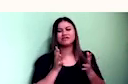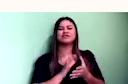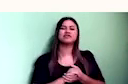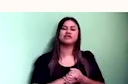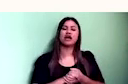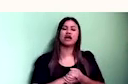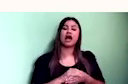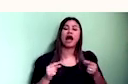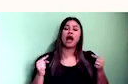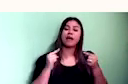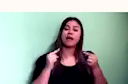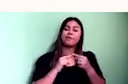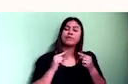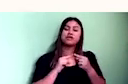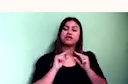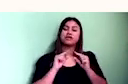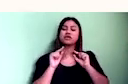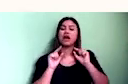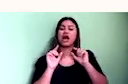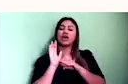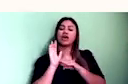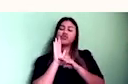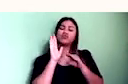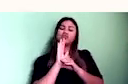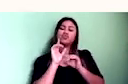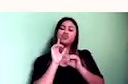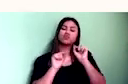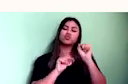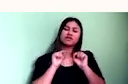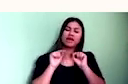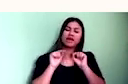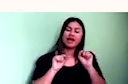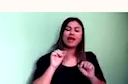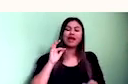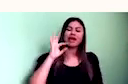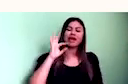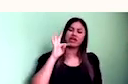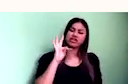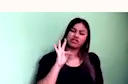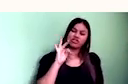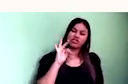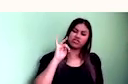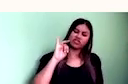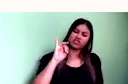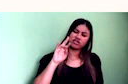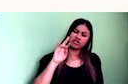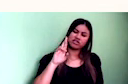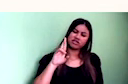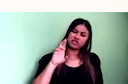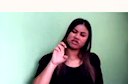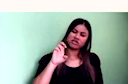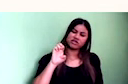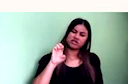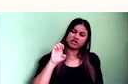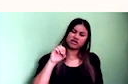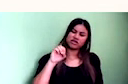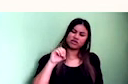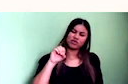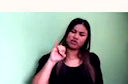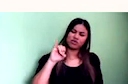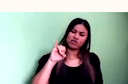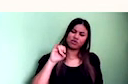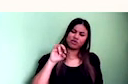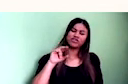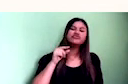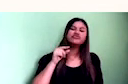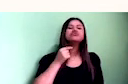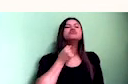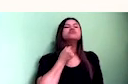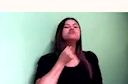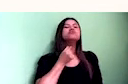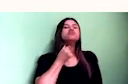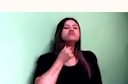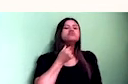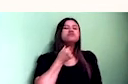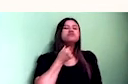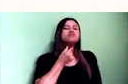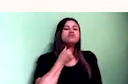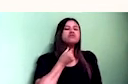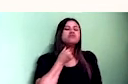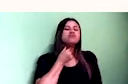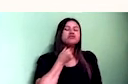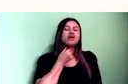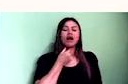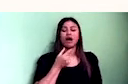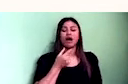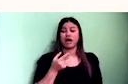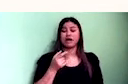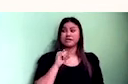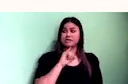da tireoide, tá? Então, se você está sob tratamento ou teve algum problema de hipotireoidismo, é bom conversar com o seu médico,